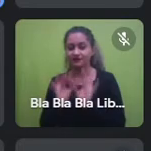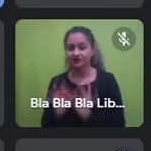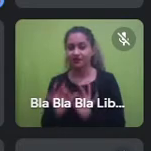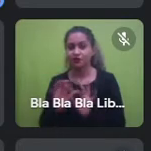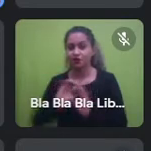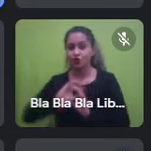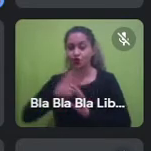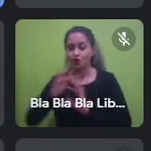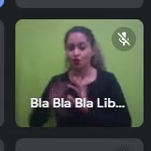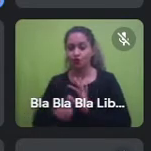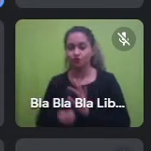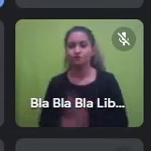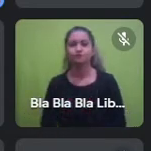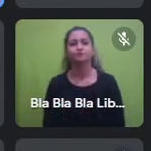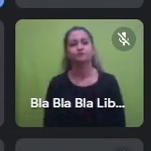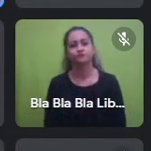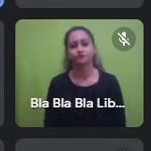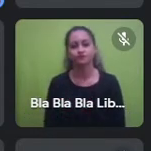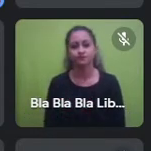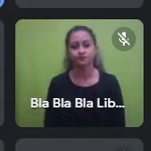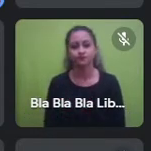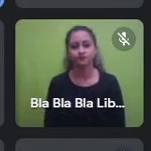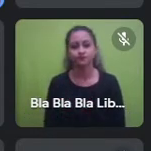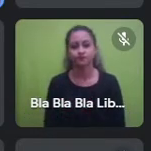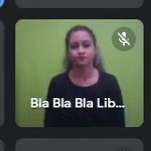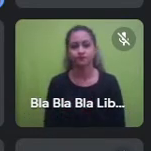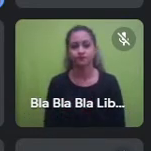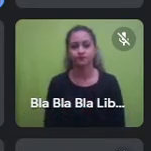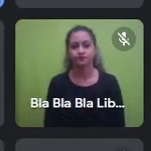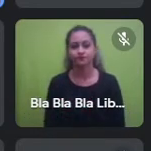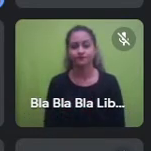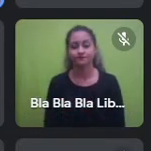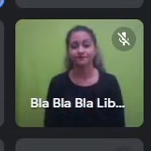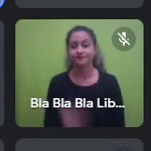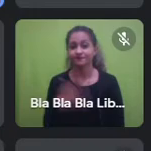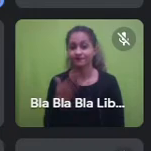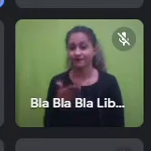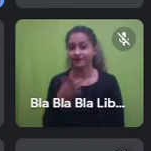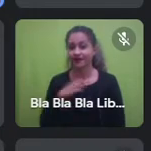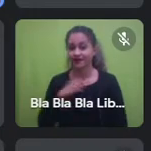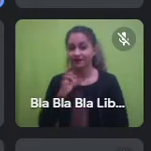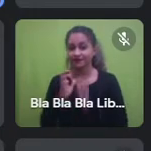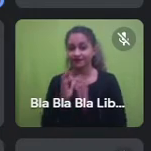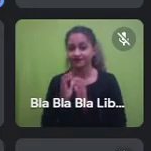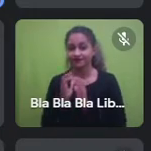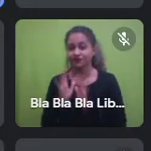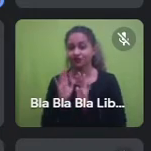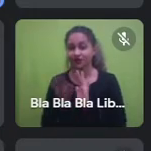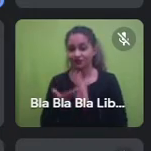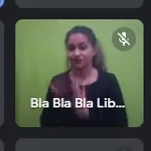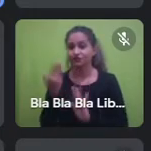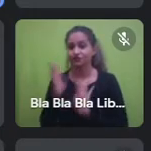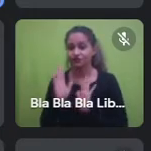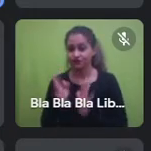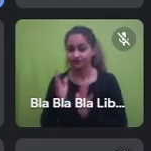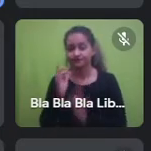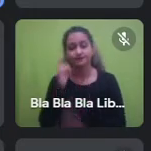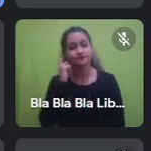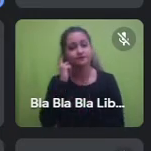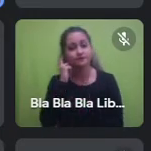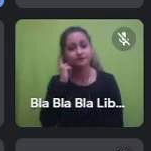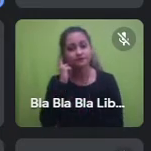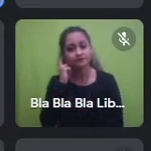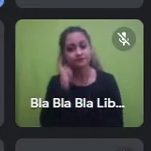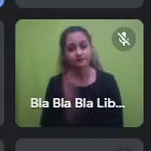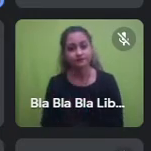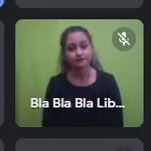inteiro. Pode passar. Então, olha só, aqui eu tenho o encéfalo, né, já retirado.